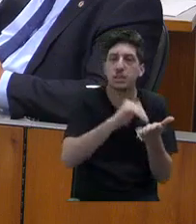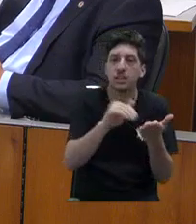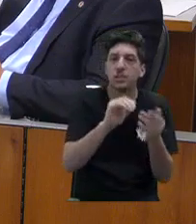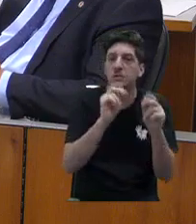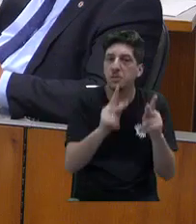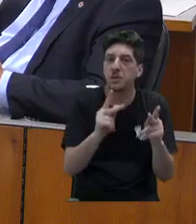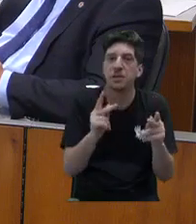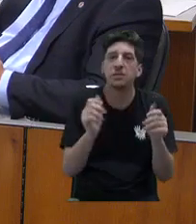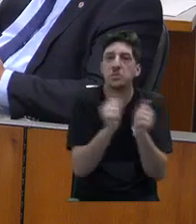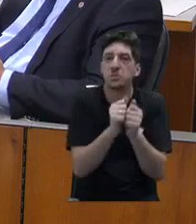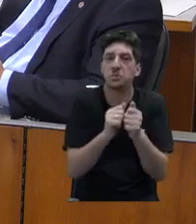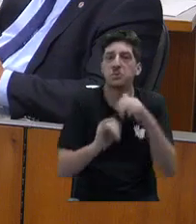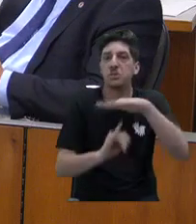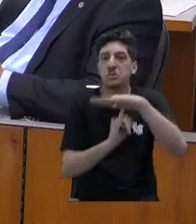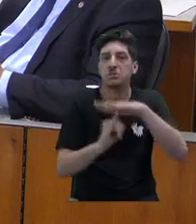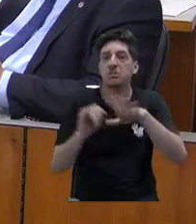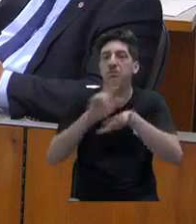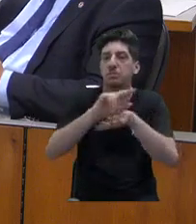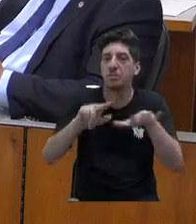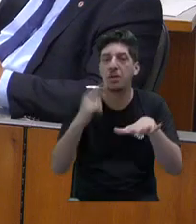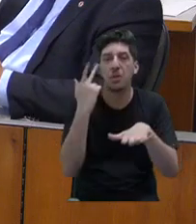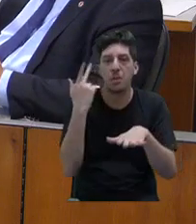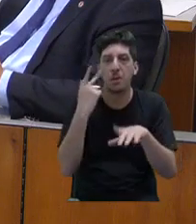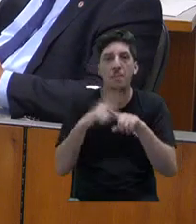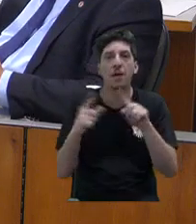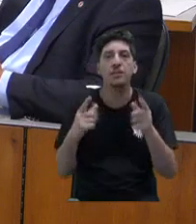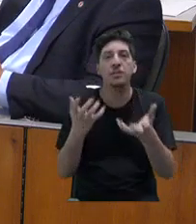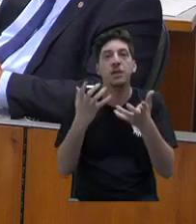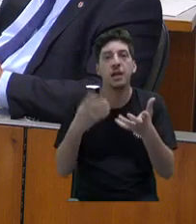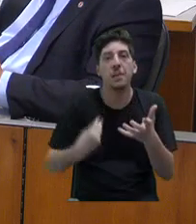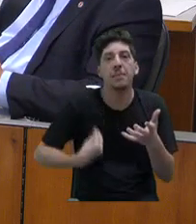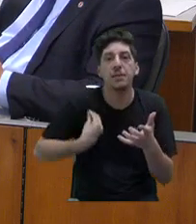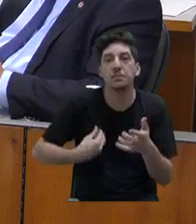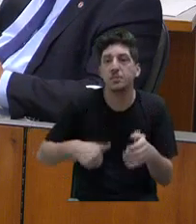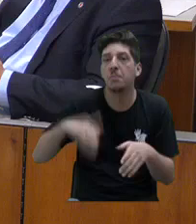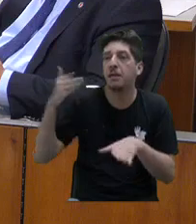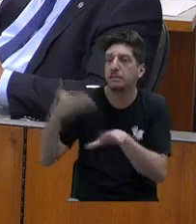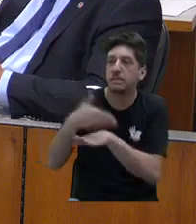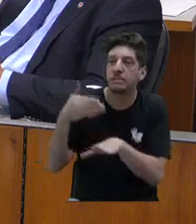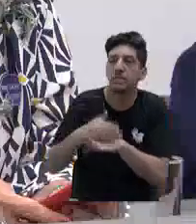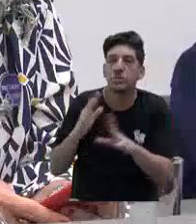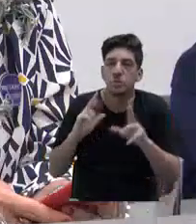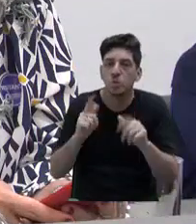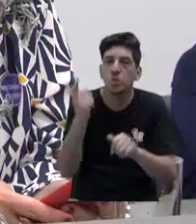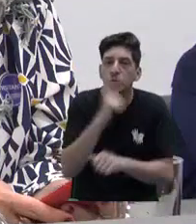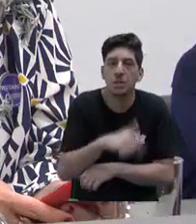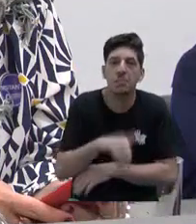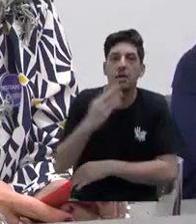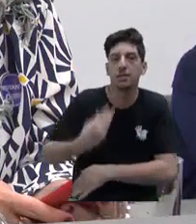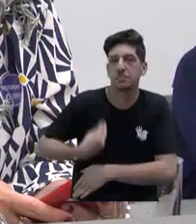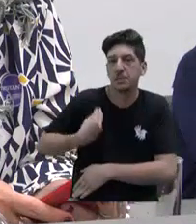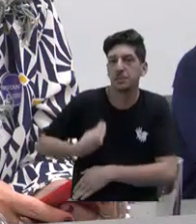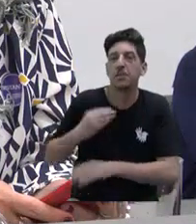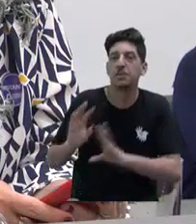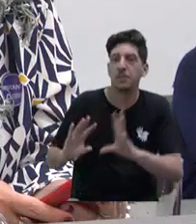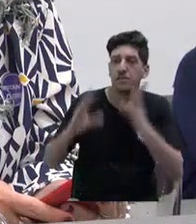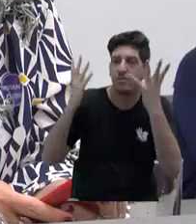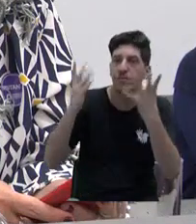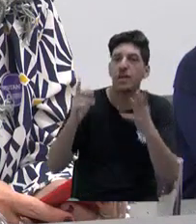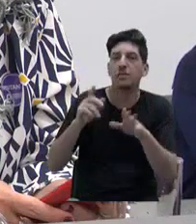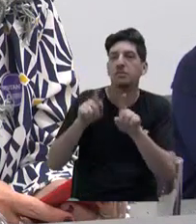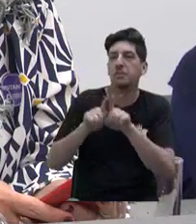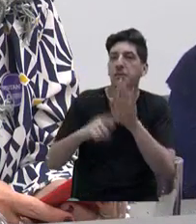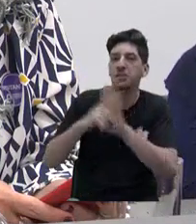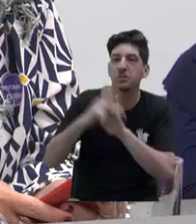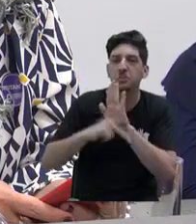aos órgãos, junto às entidades. Mas eu gostaria que eles participassem mais, que todos pudessem participar mais dos eventos, das realizações, dos projetos